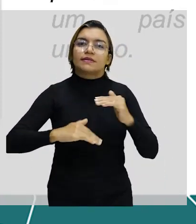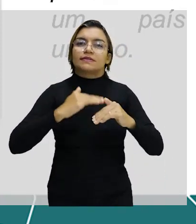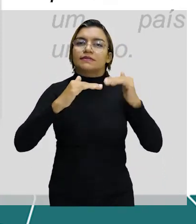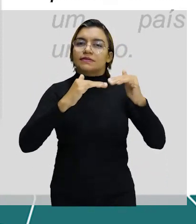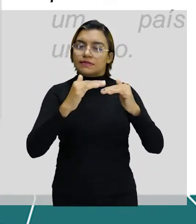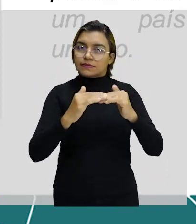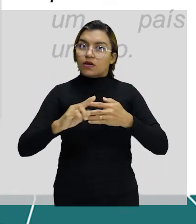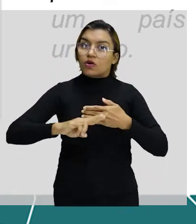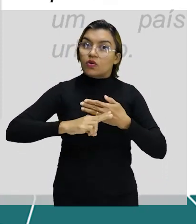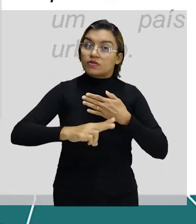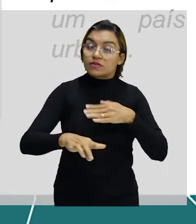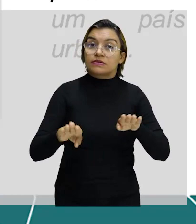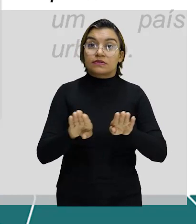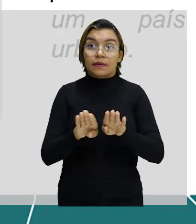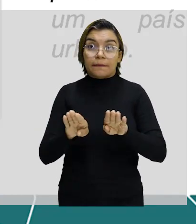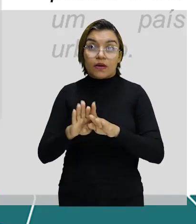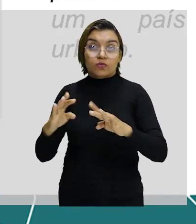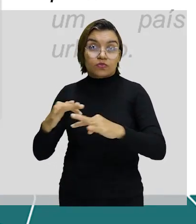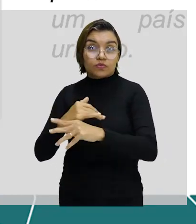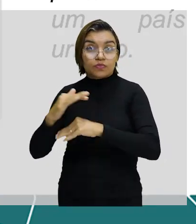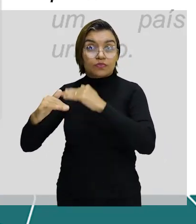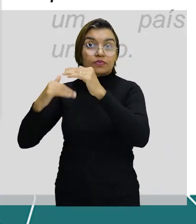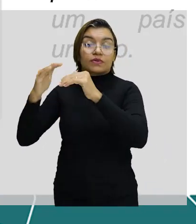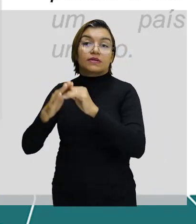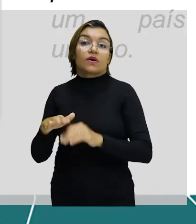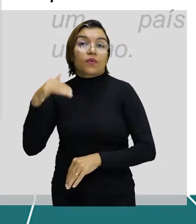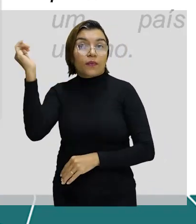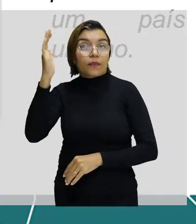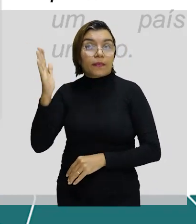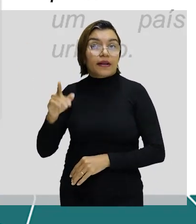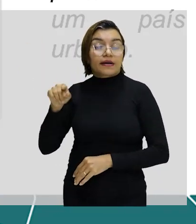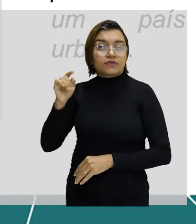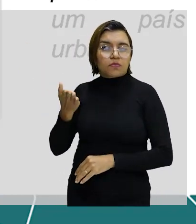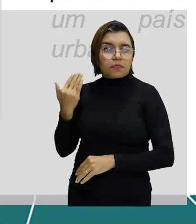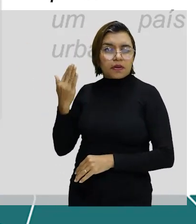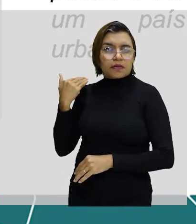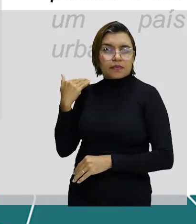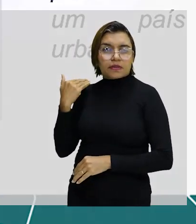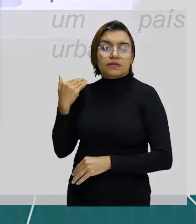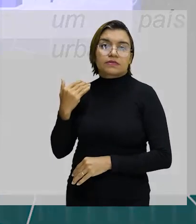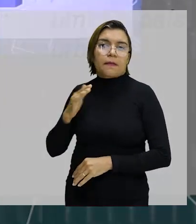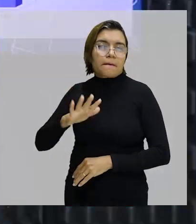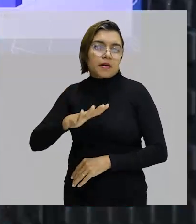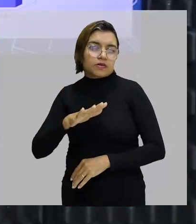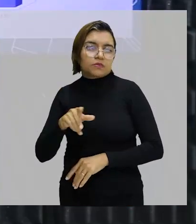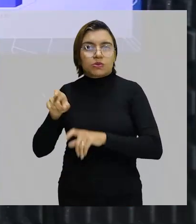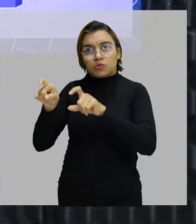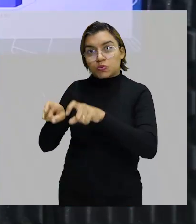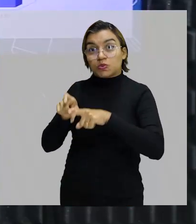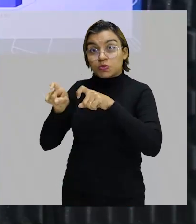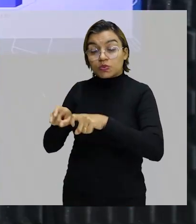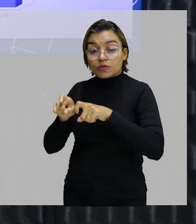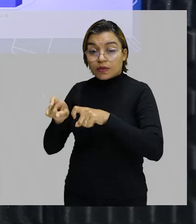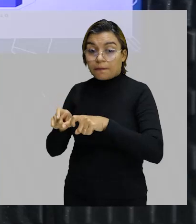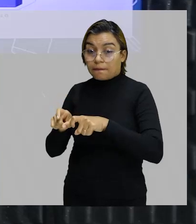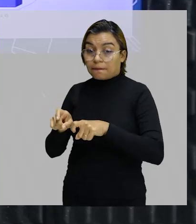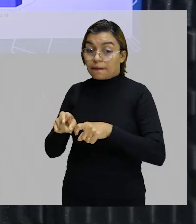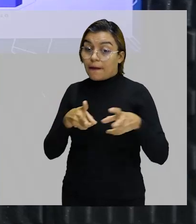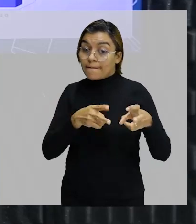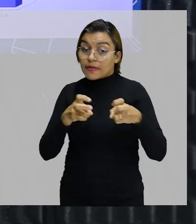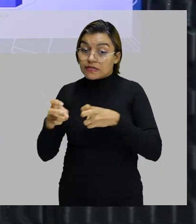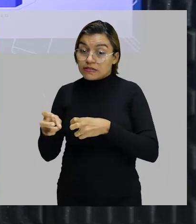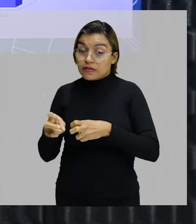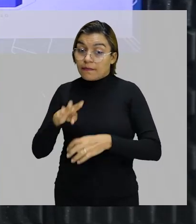por consequência, da urbanização, o Brasil era um país majoritariamente rural. Então, perceba, a tabela laranja